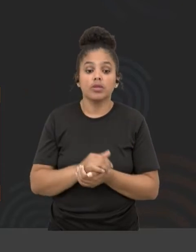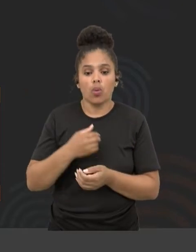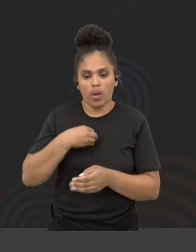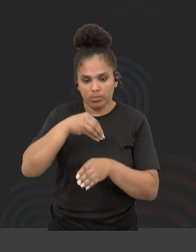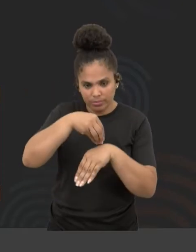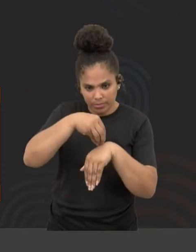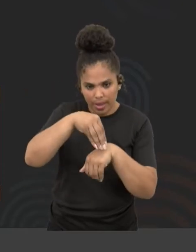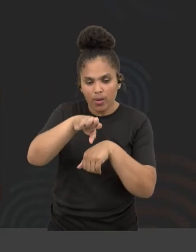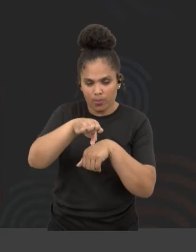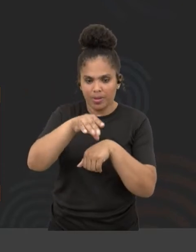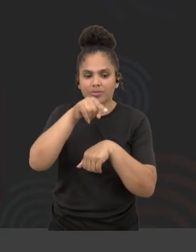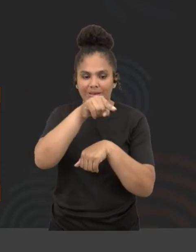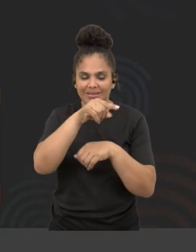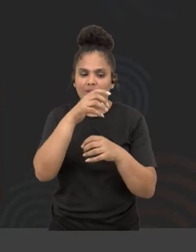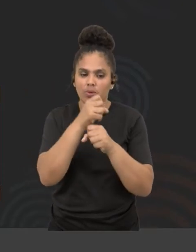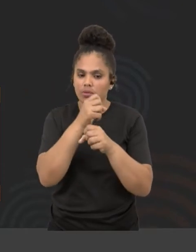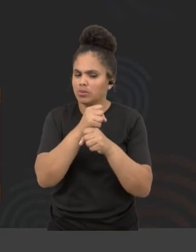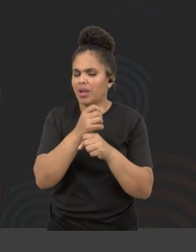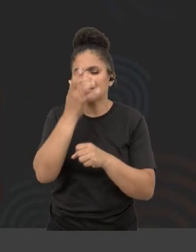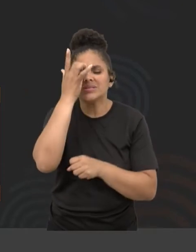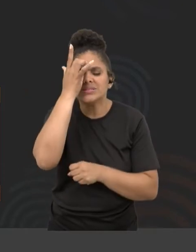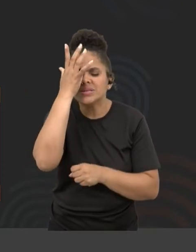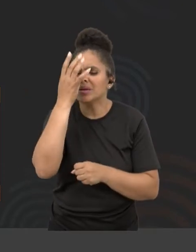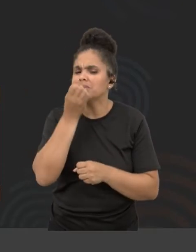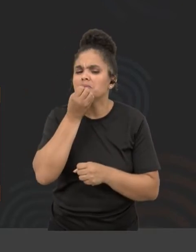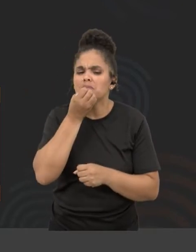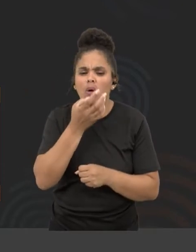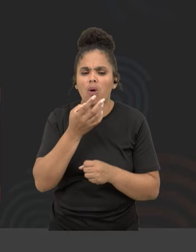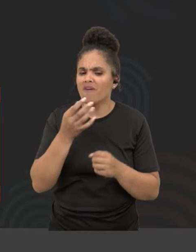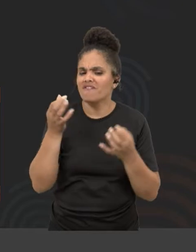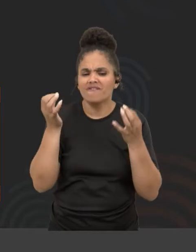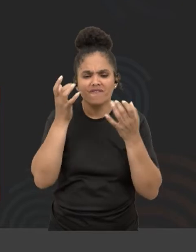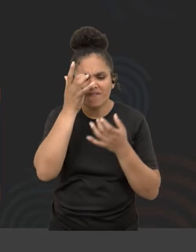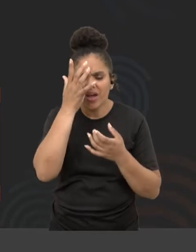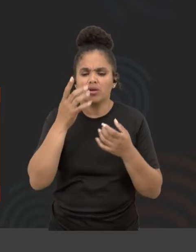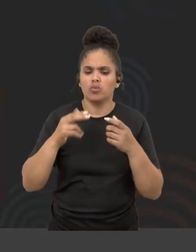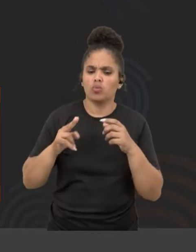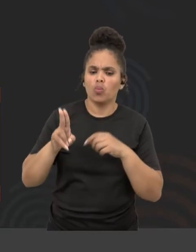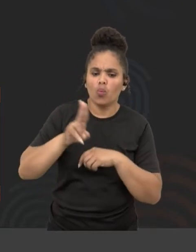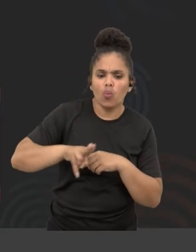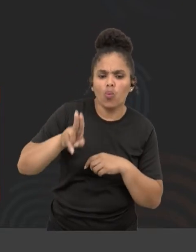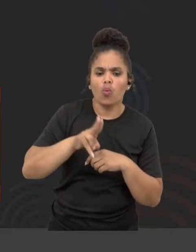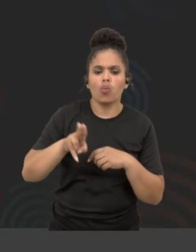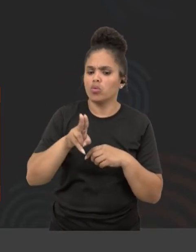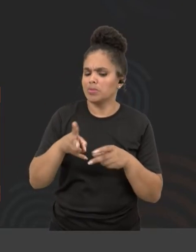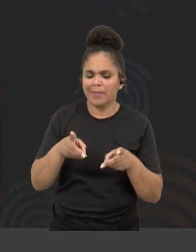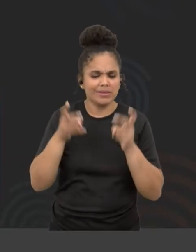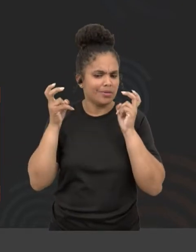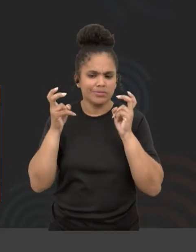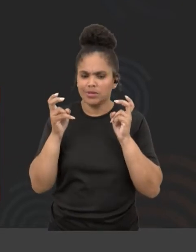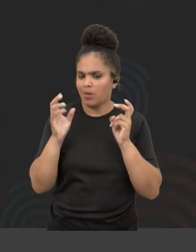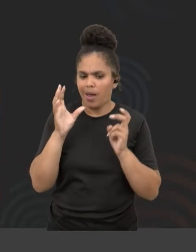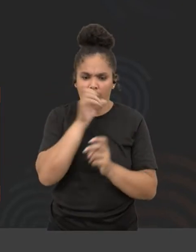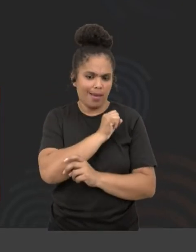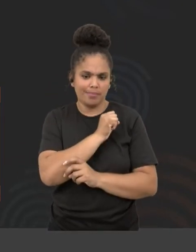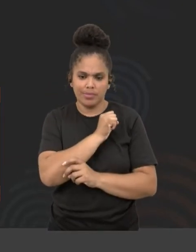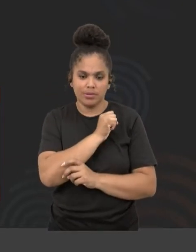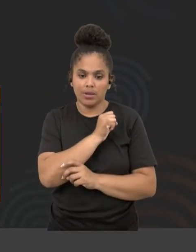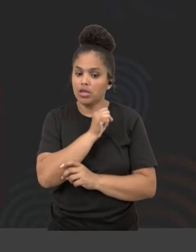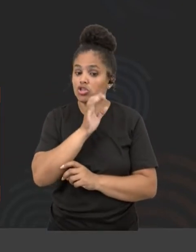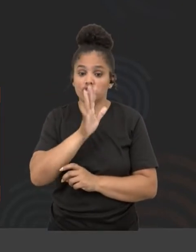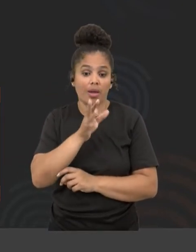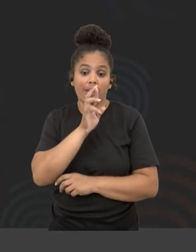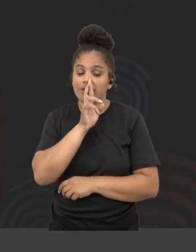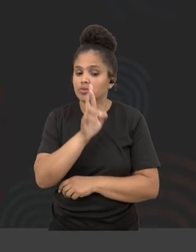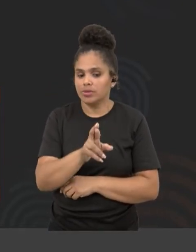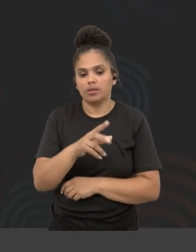essa calculadora porque ela é super simples de usar, super intuitiva, e é só ver, facilmente você já tem o resultado, né?